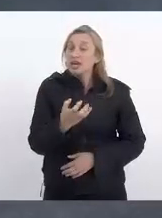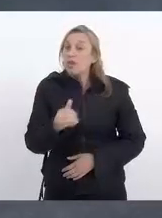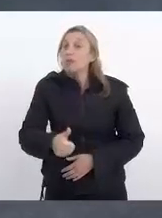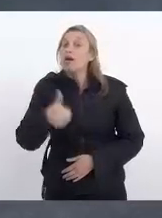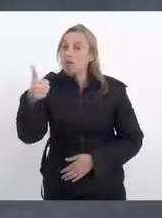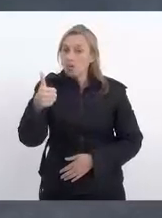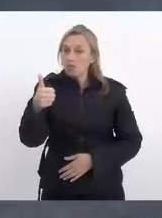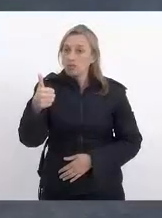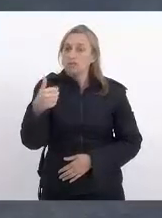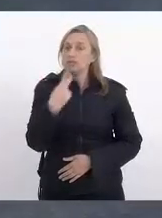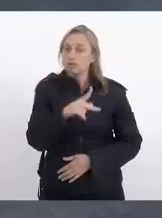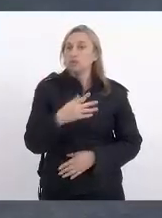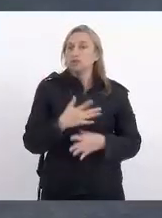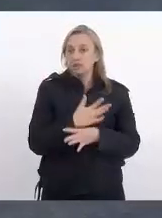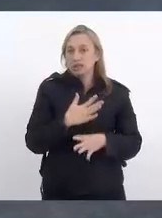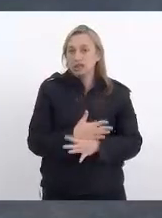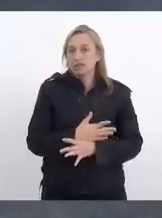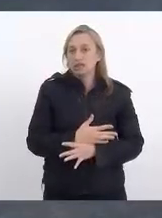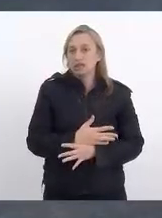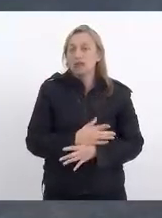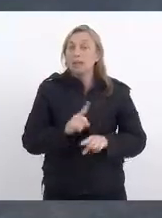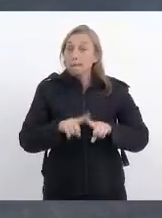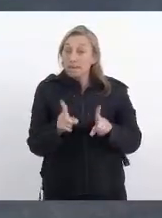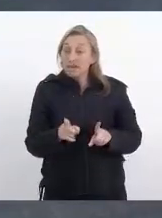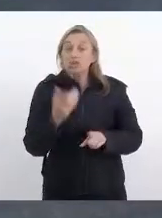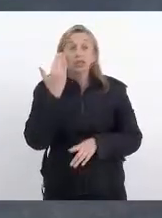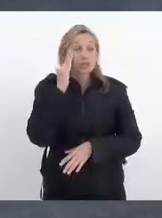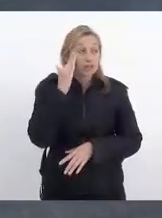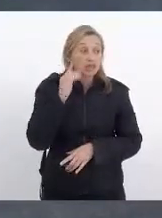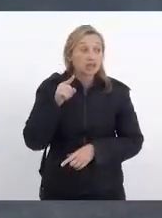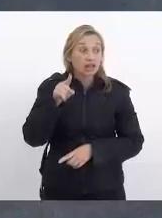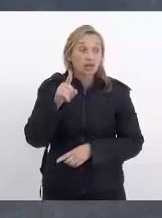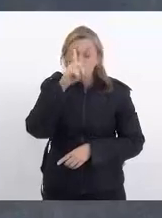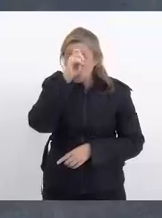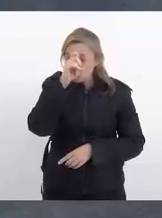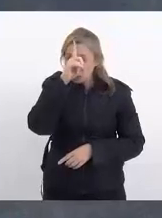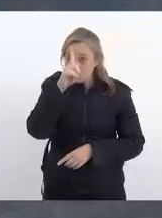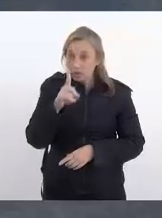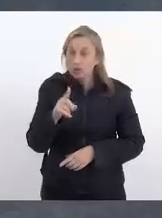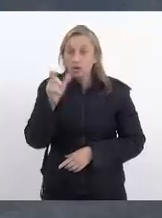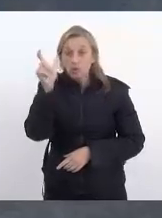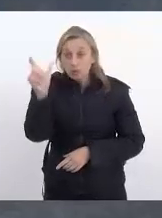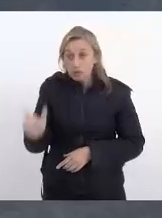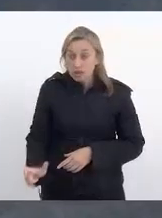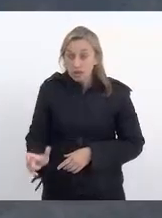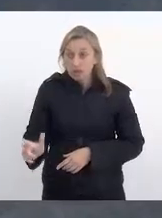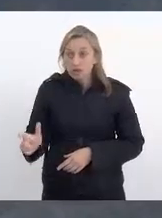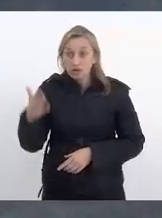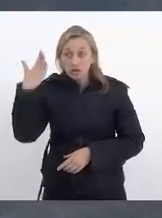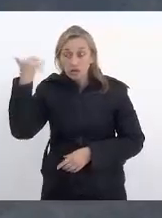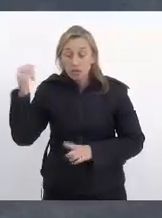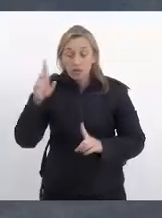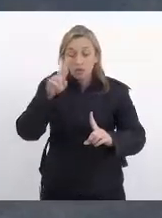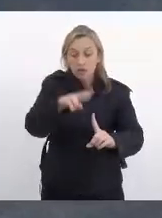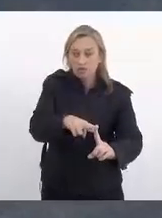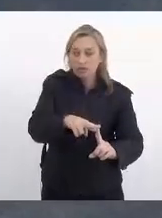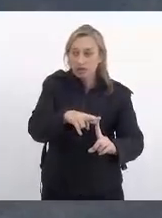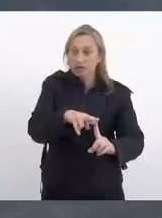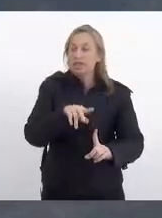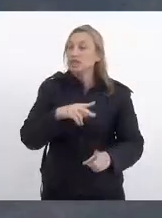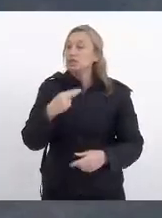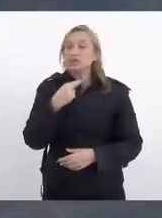quer o melhor para sua cidade Mas que entende que aquele hospital por ele ser um hospital de referência